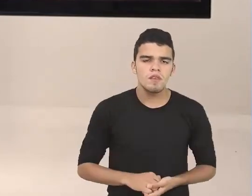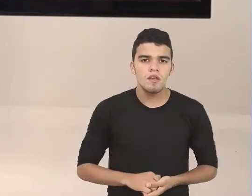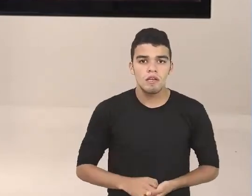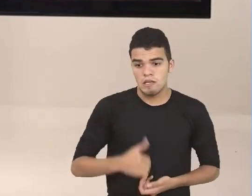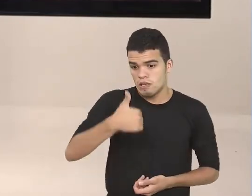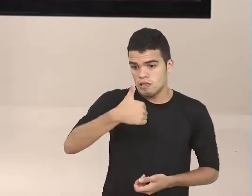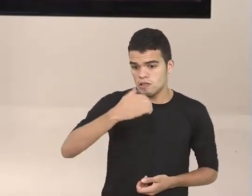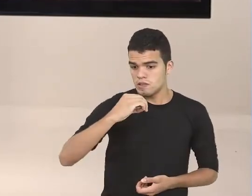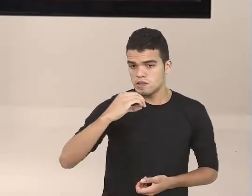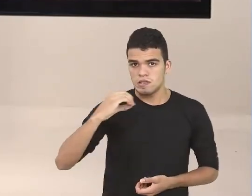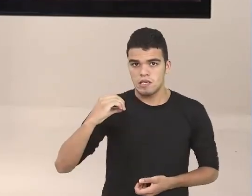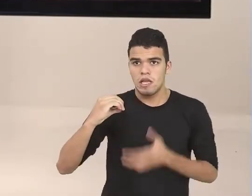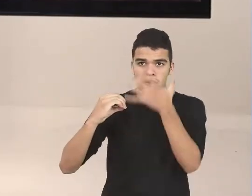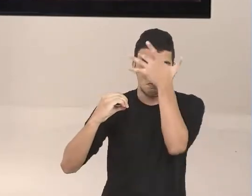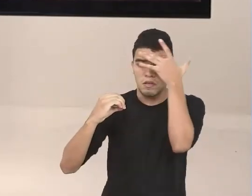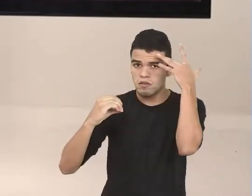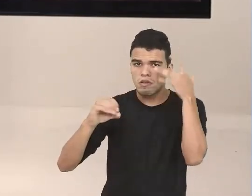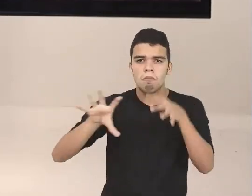pessoas contaminadas,